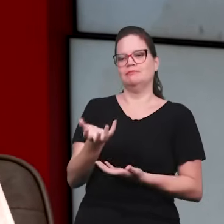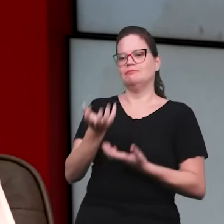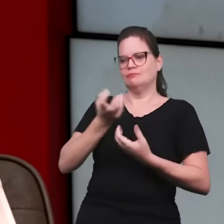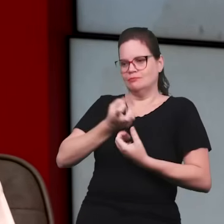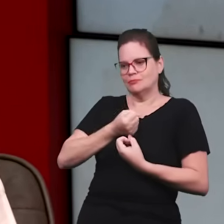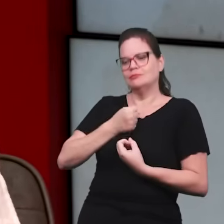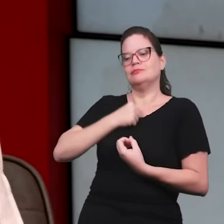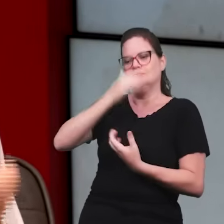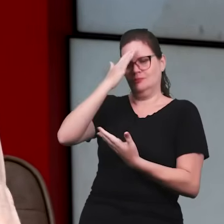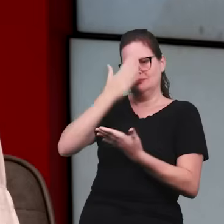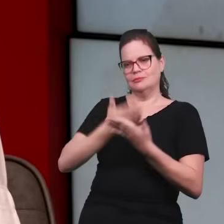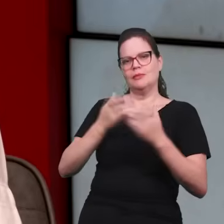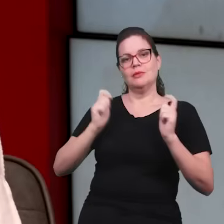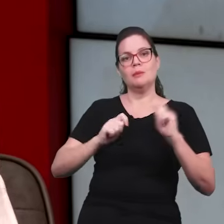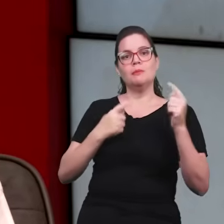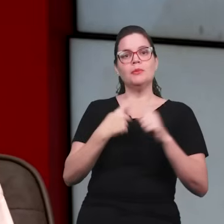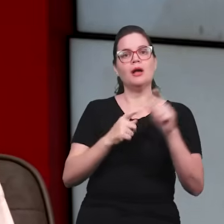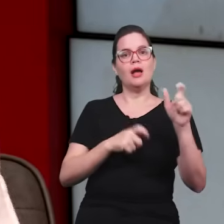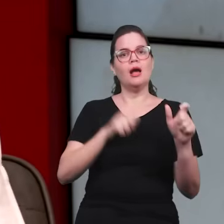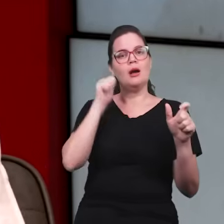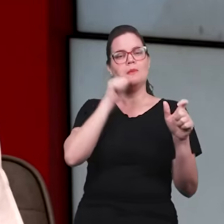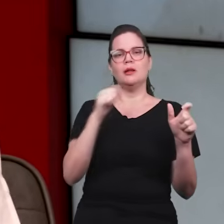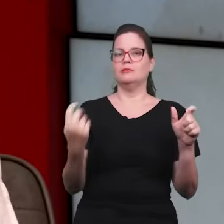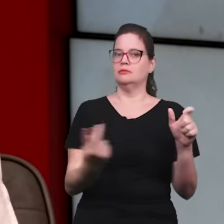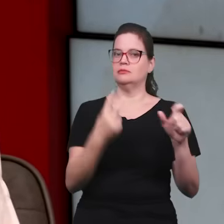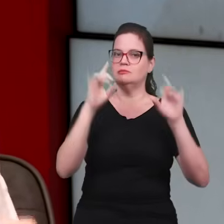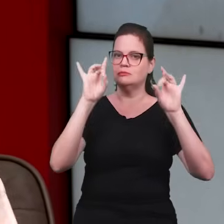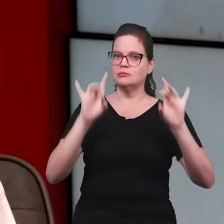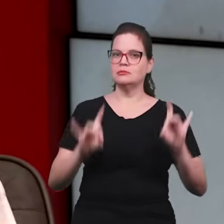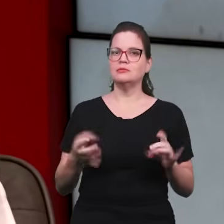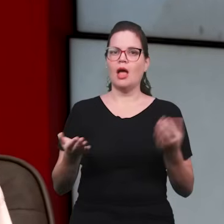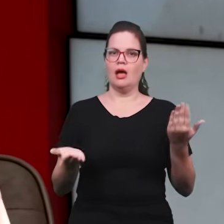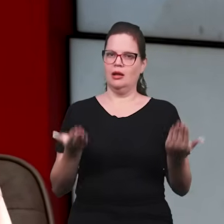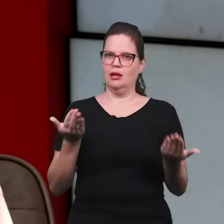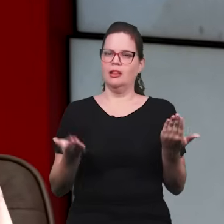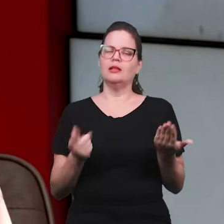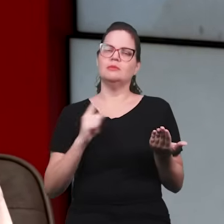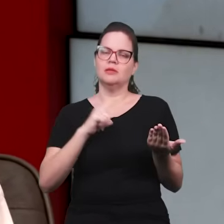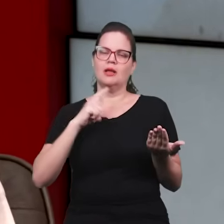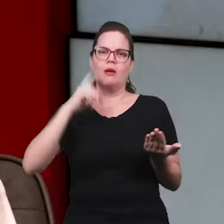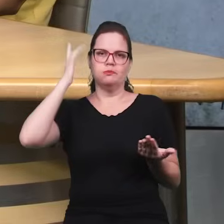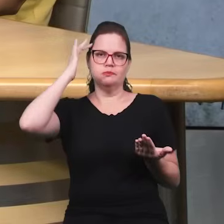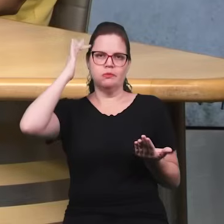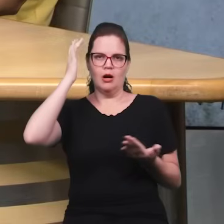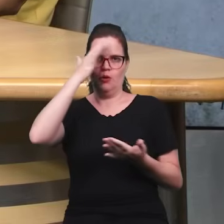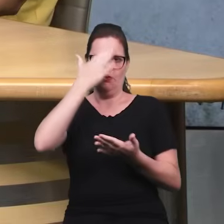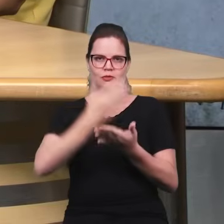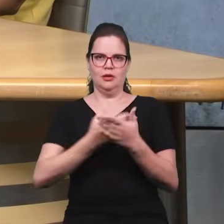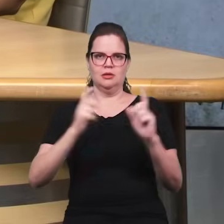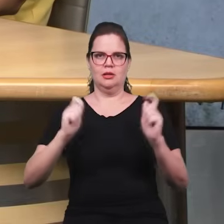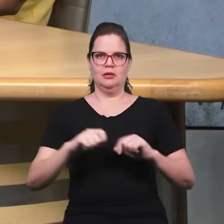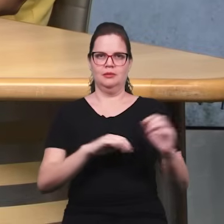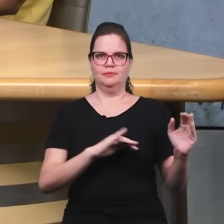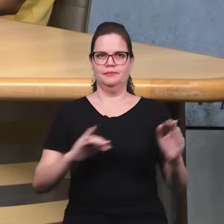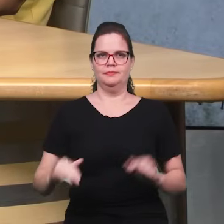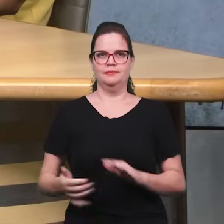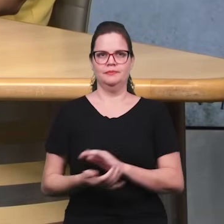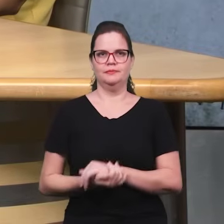confiado, porque ela é uma mulher virtuosa, ela é uma mulher equilibrada e de confiança. Eu vou citar aqui